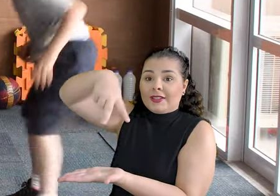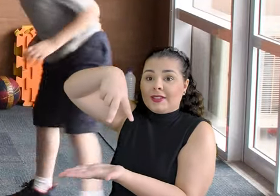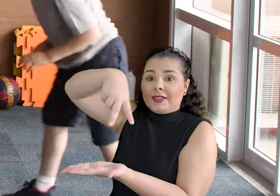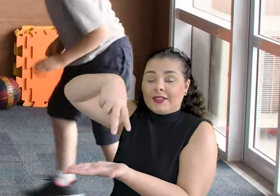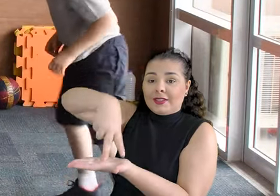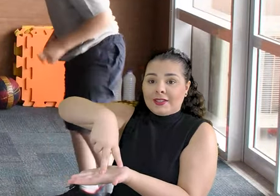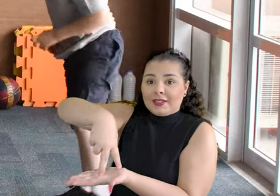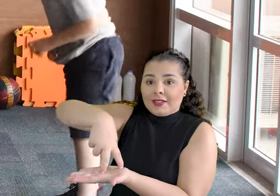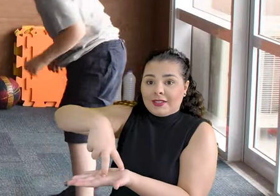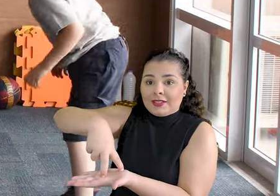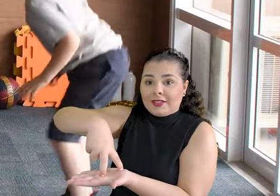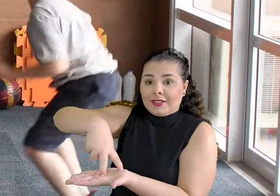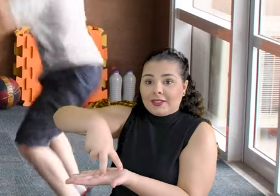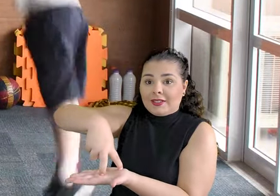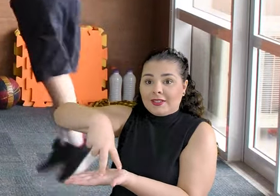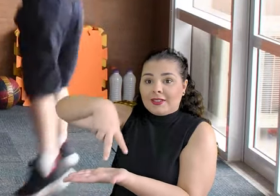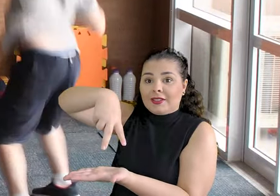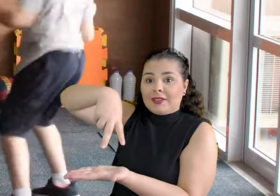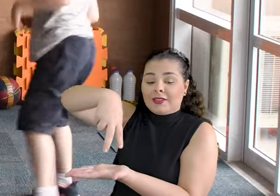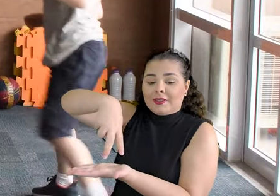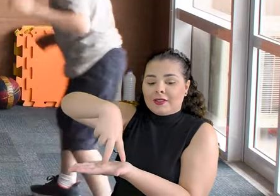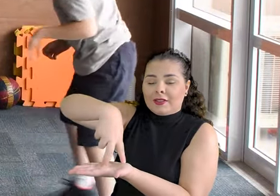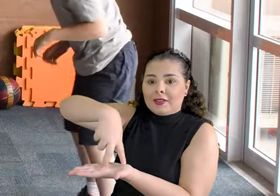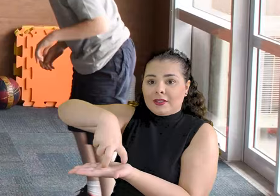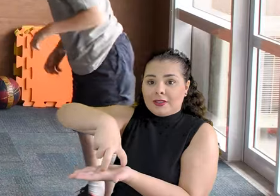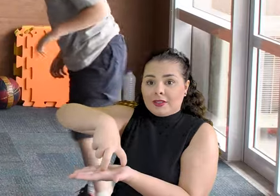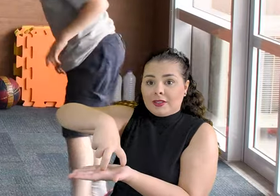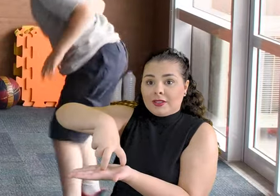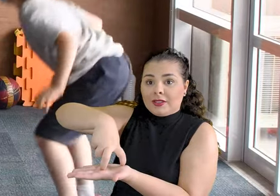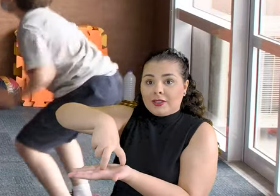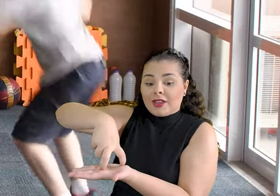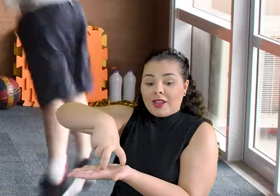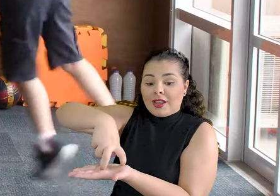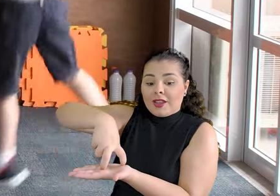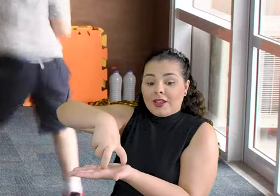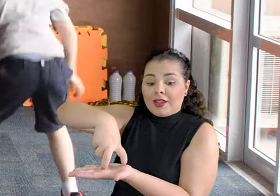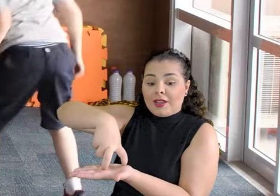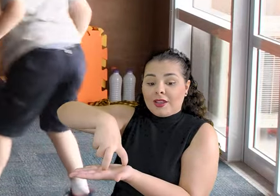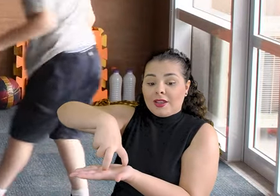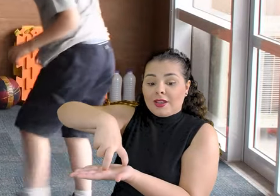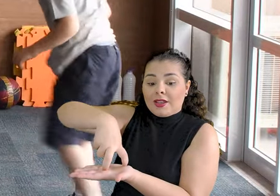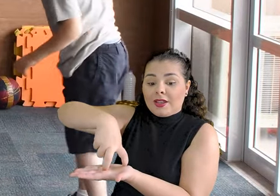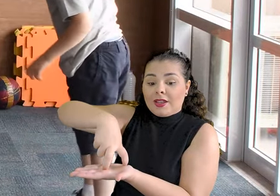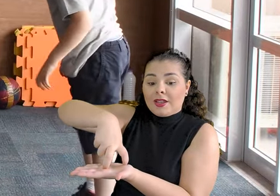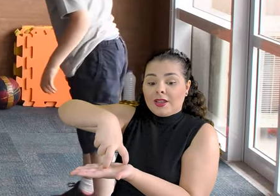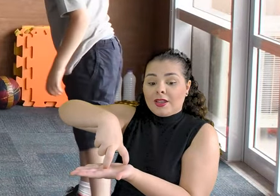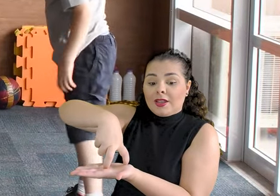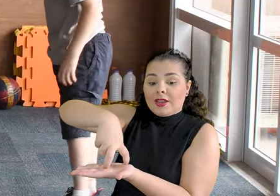E 3, e 4, e 5, e 6.